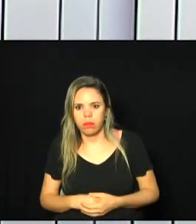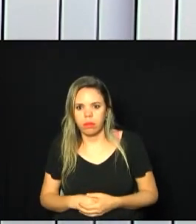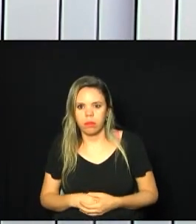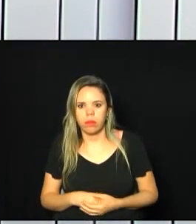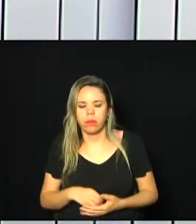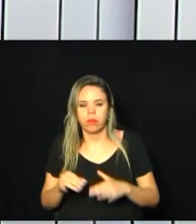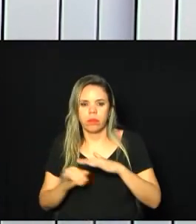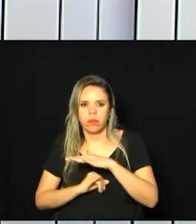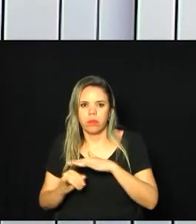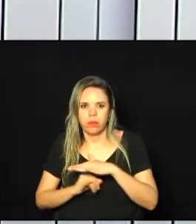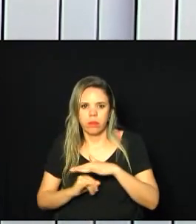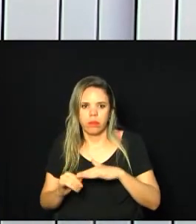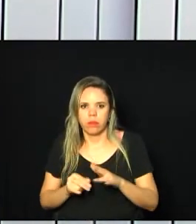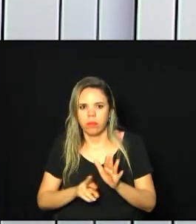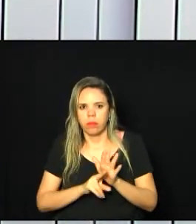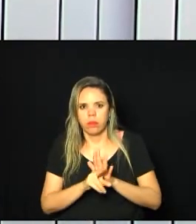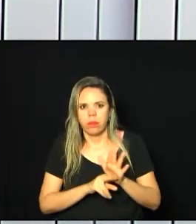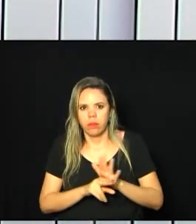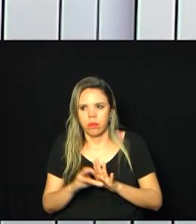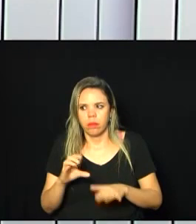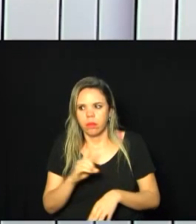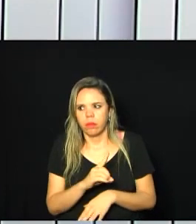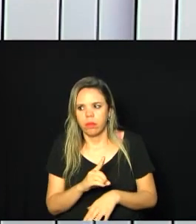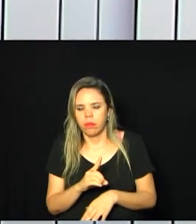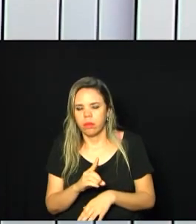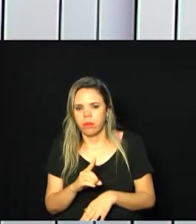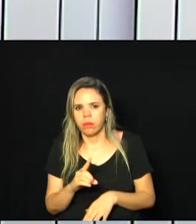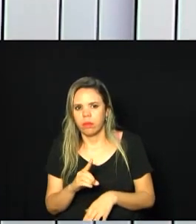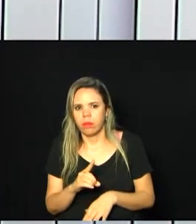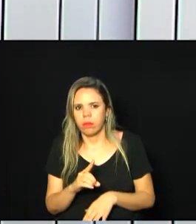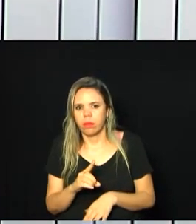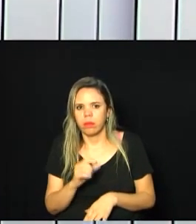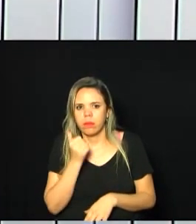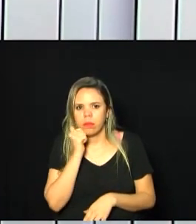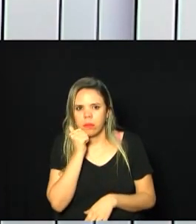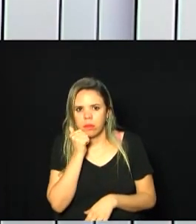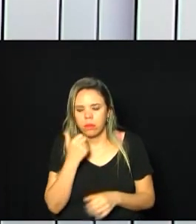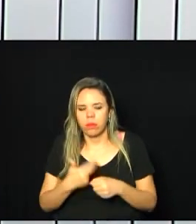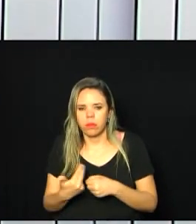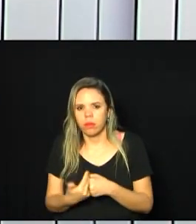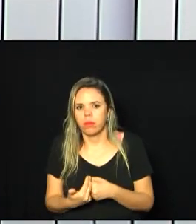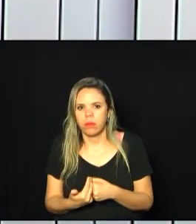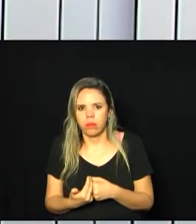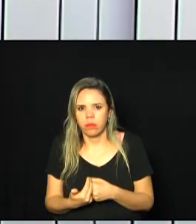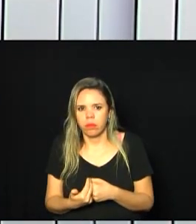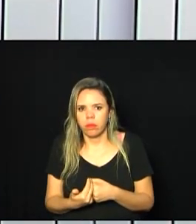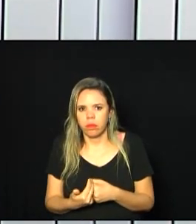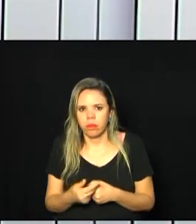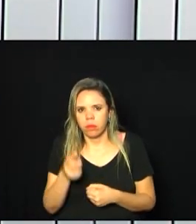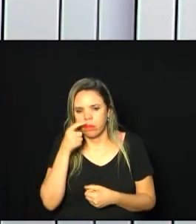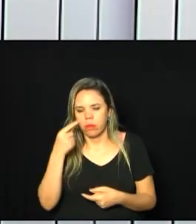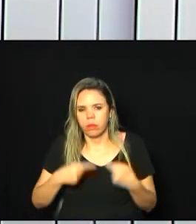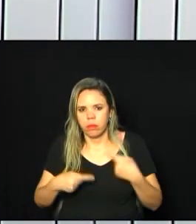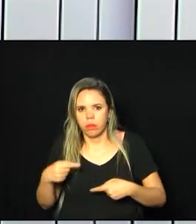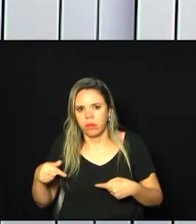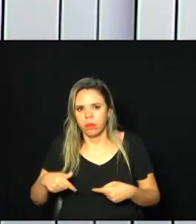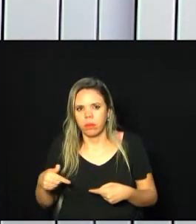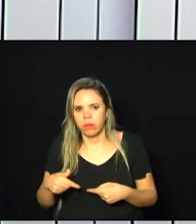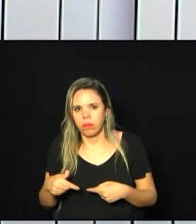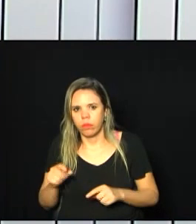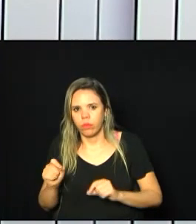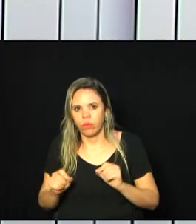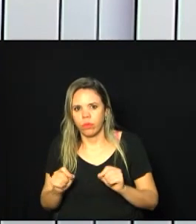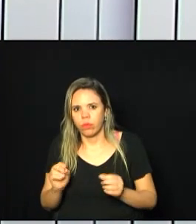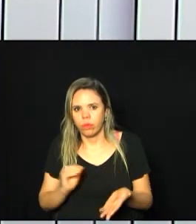do Instituto de Biologia, coordenadora dos blogs de ciência da Unicamp, e nós vamos discutir aqui o